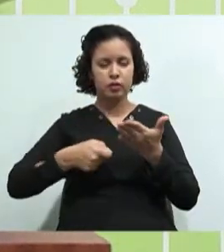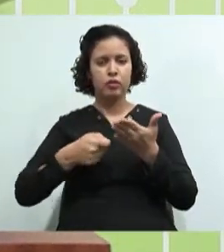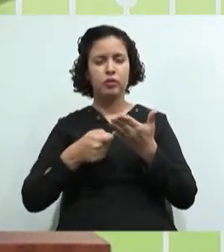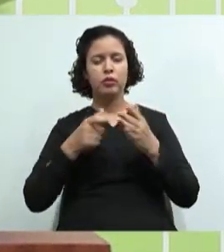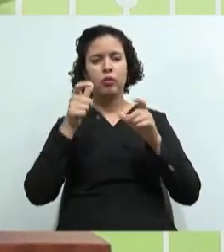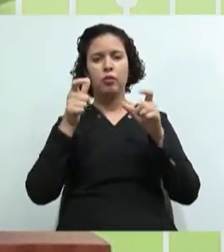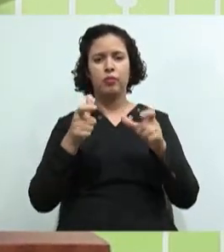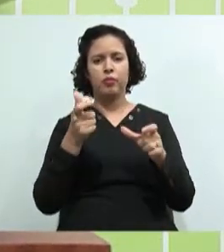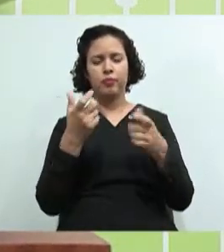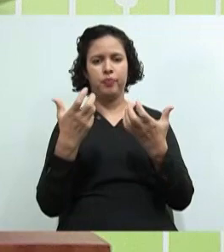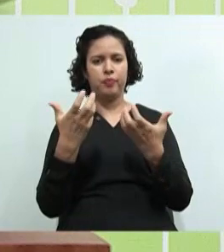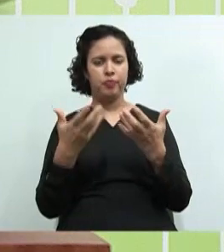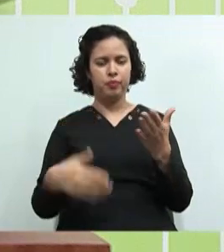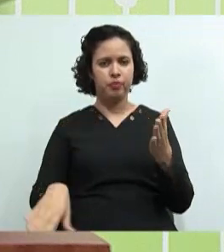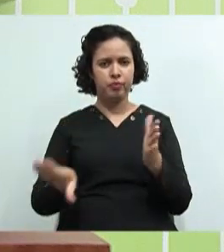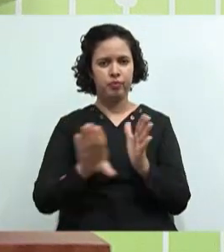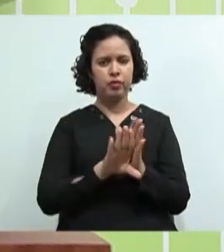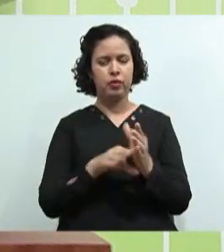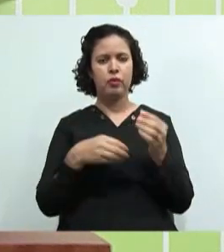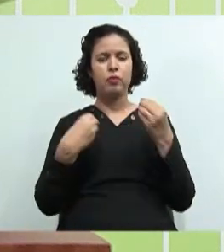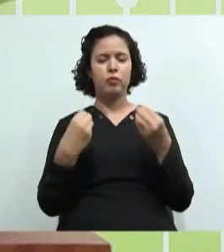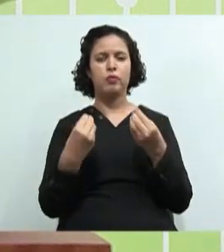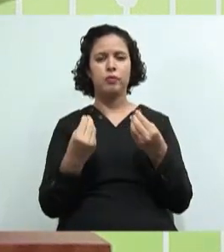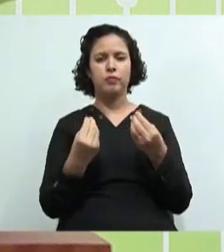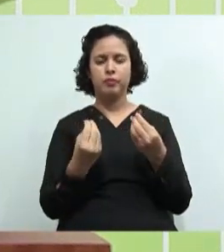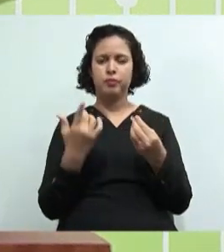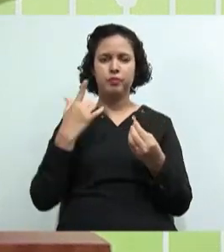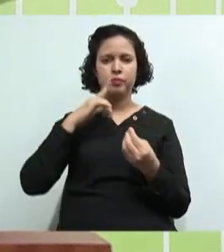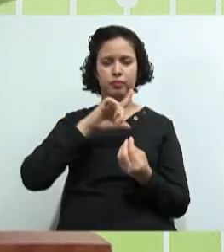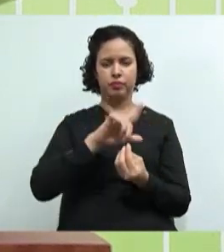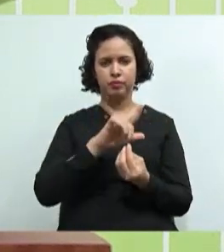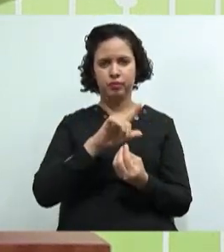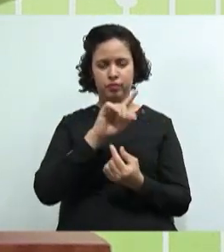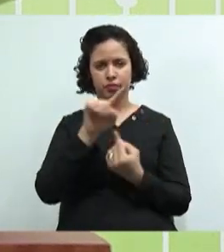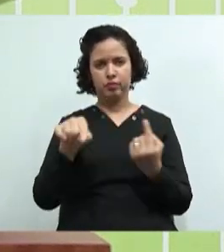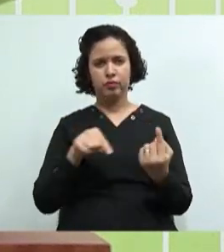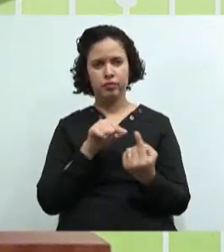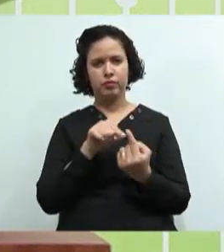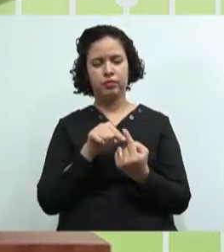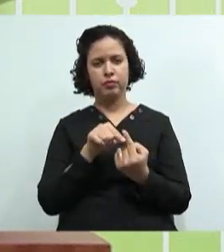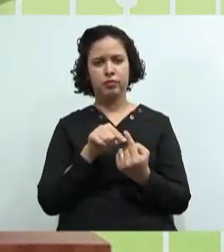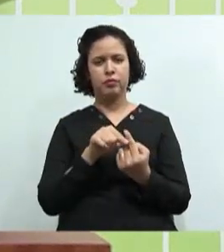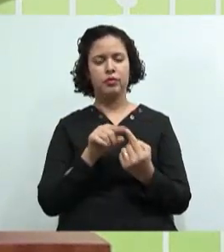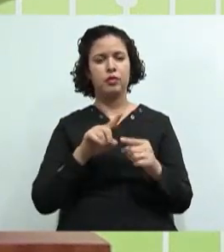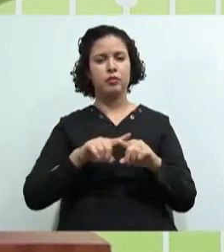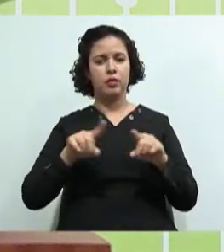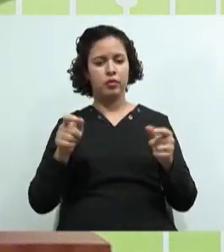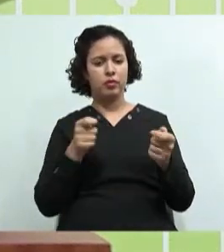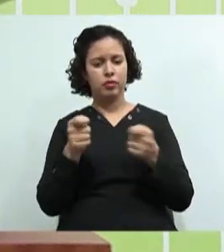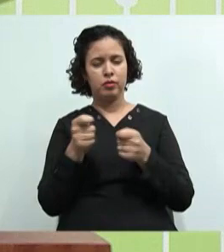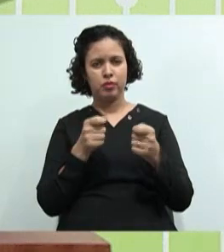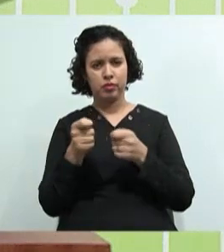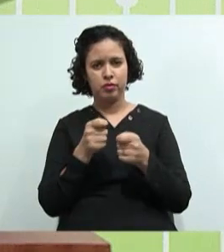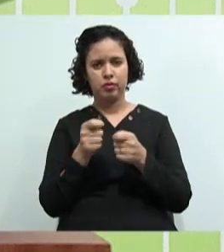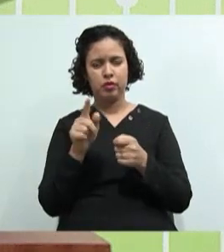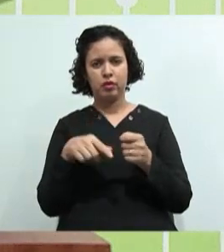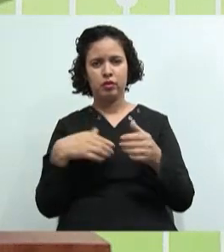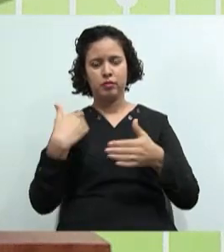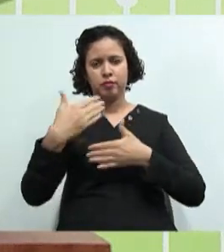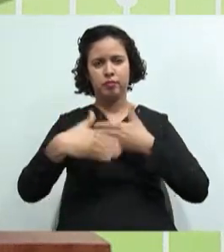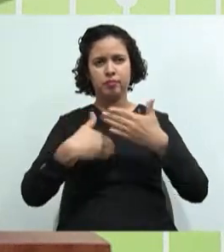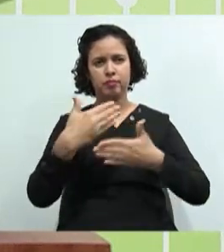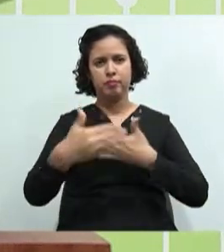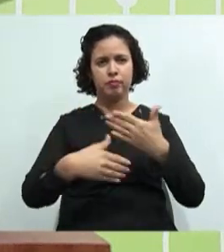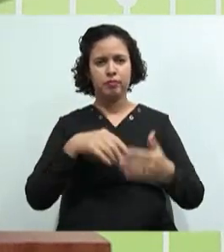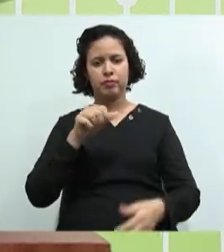você quer chegar, quando e como você vai alcançar aquele objetivo. Já o controle não, ele já é um processo ativo,